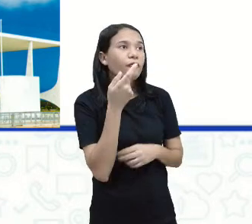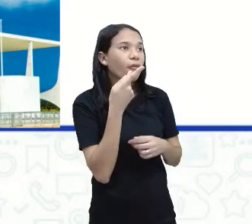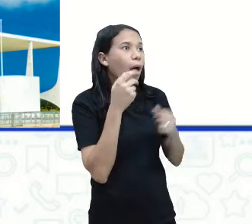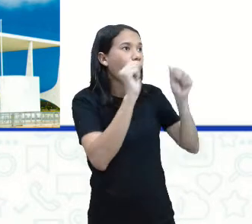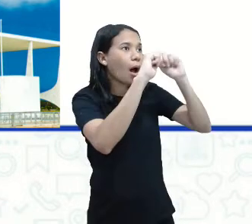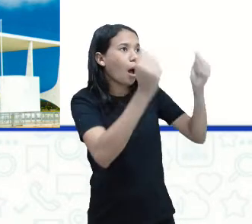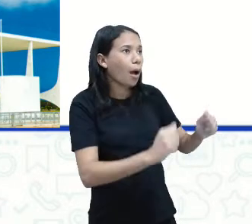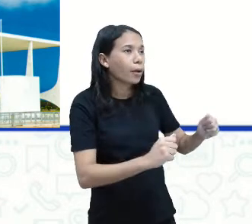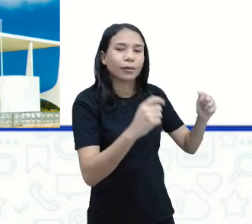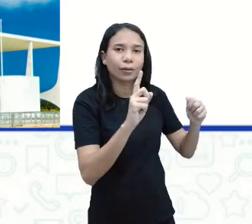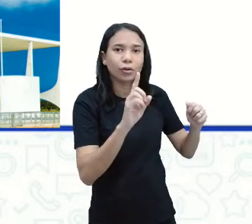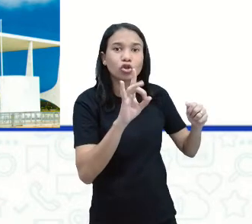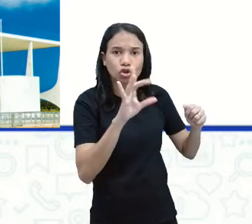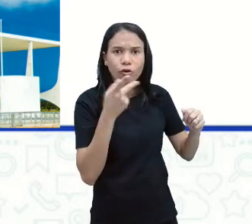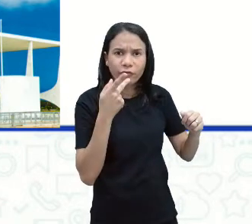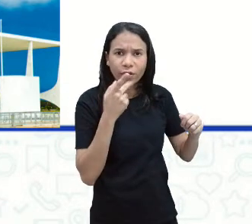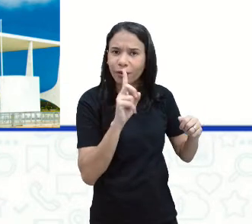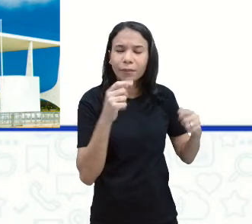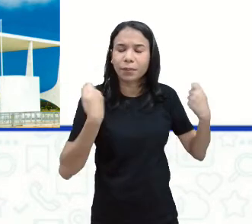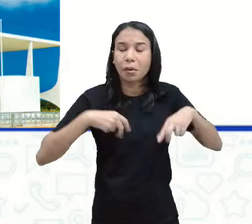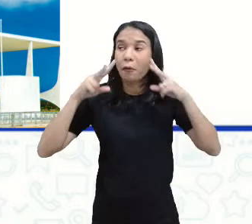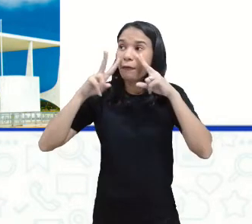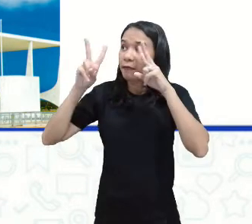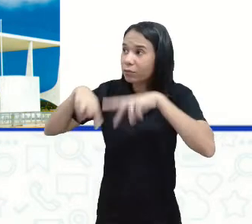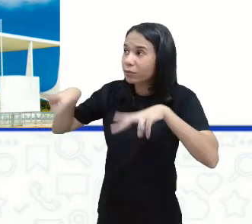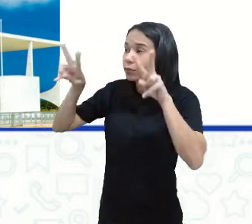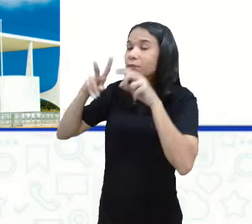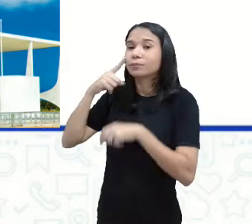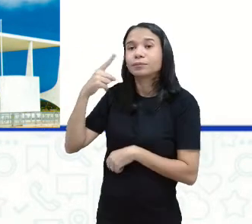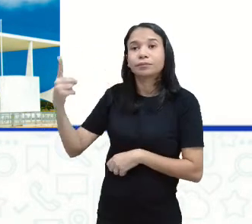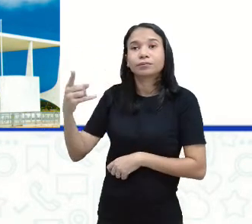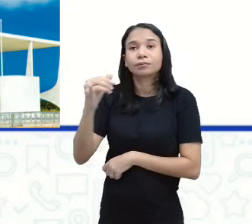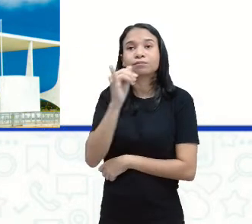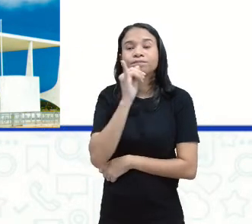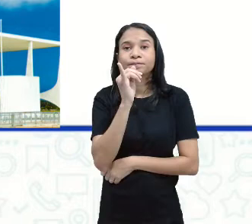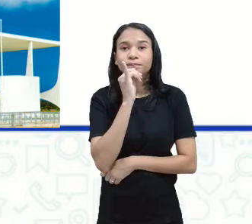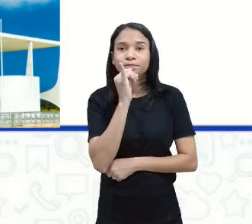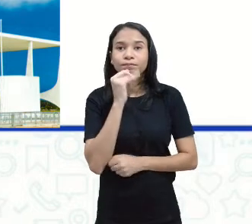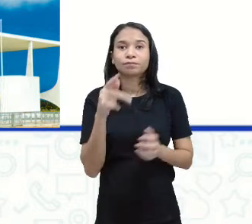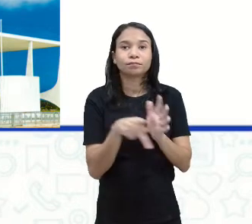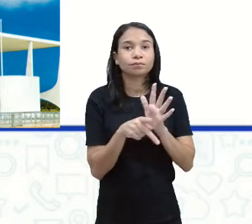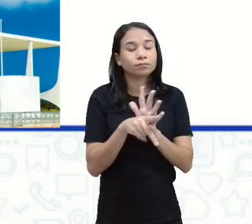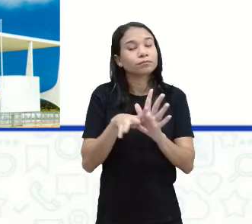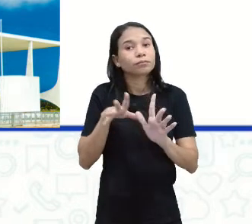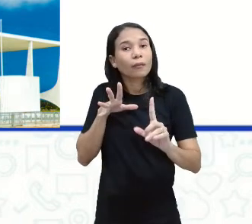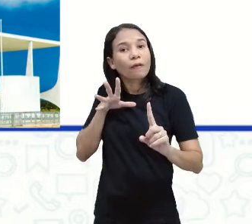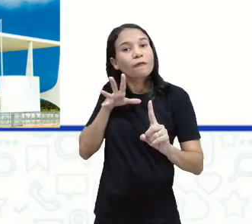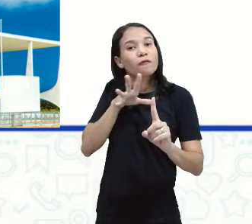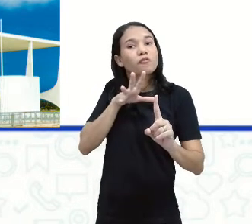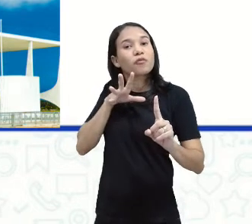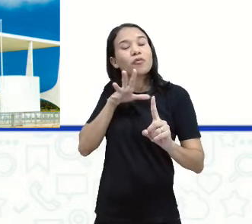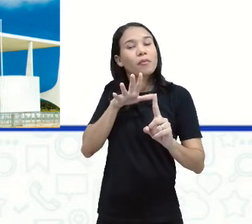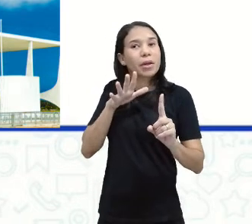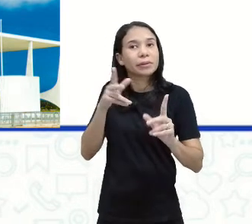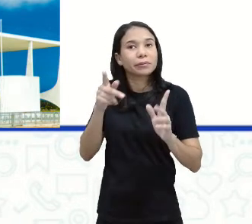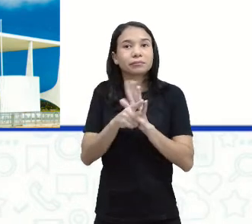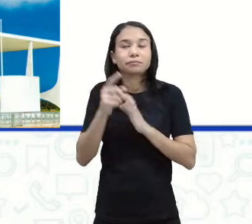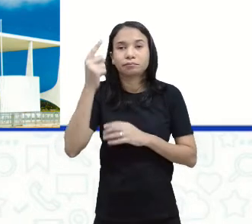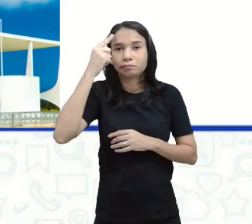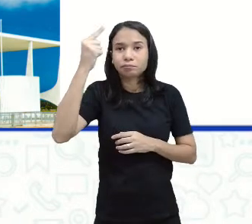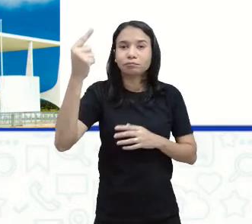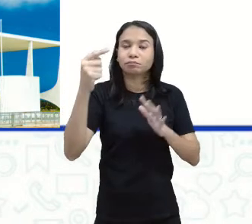ver arte. Então, vocês estão vendo aqui alguns exemplos da influência, né, desse pensamento